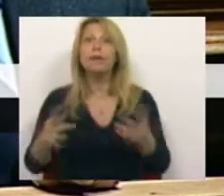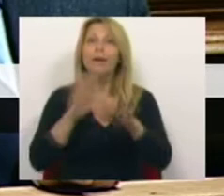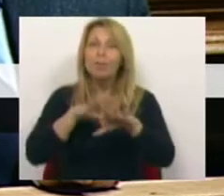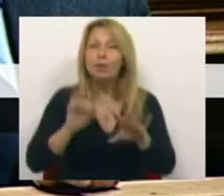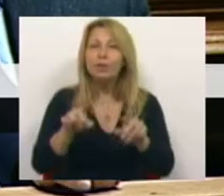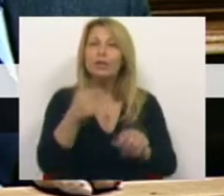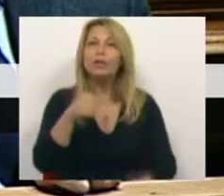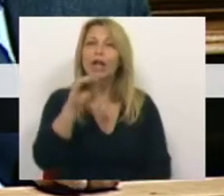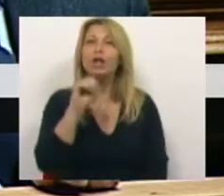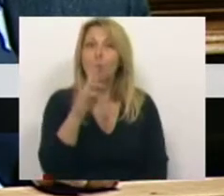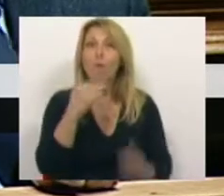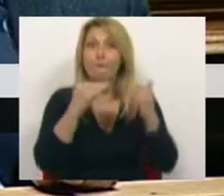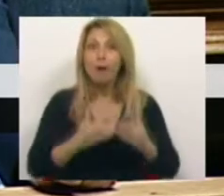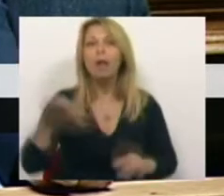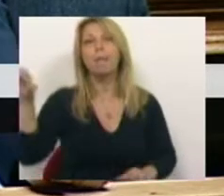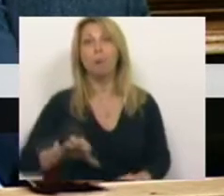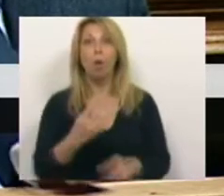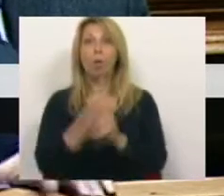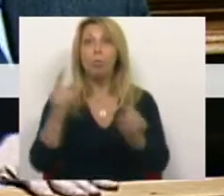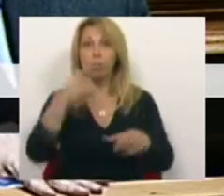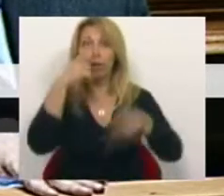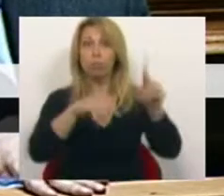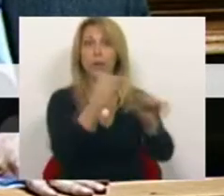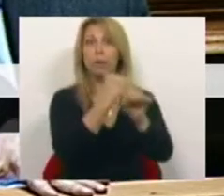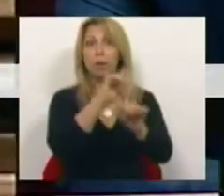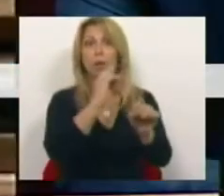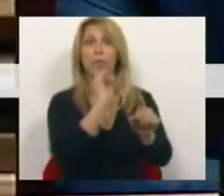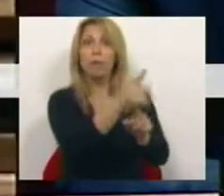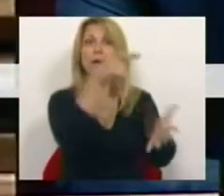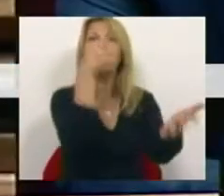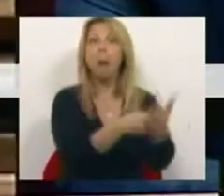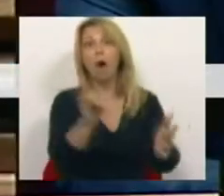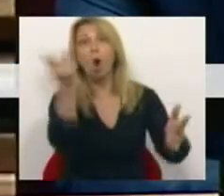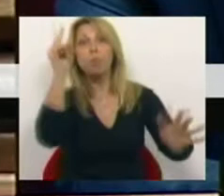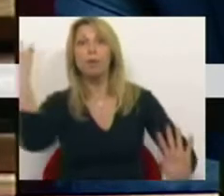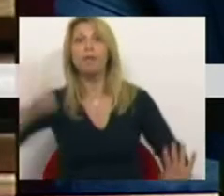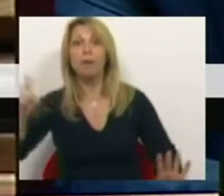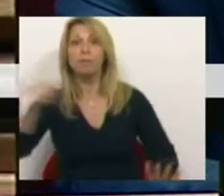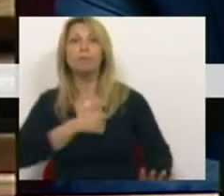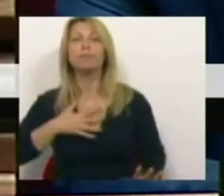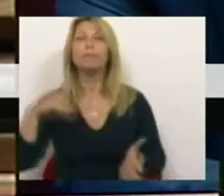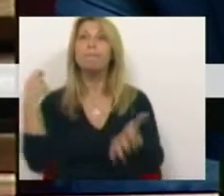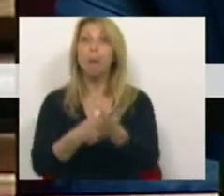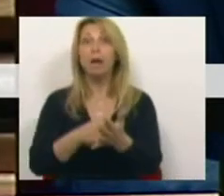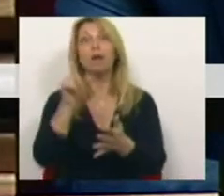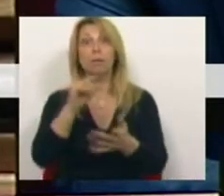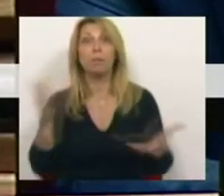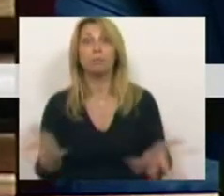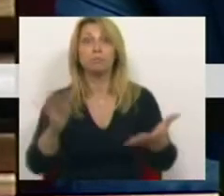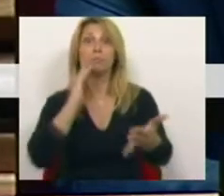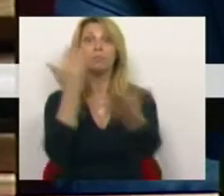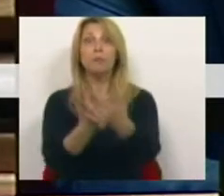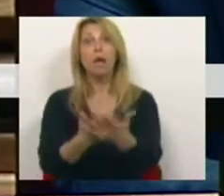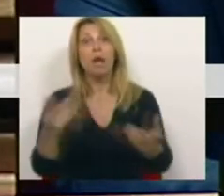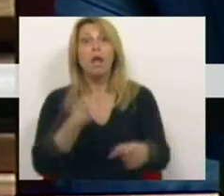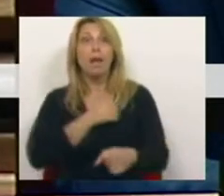é má, porque põe os trabalhadores a pagarem o que deve ser os patrões a pagar e porque incentiva as empresas a contratarem por salários baixos.